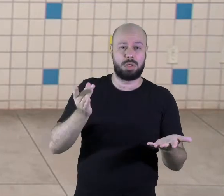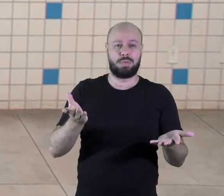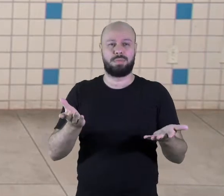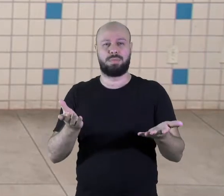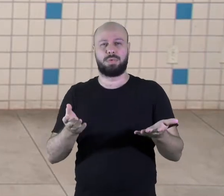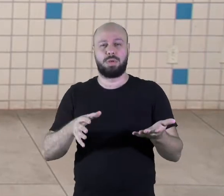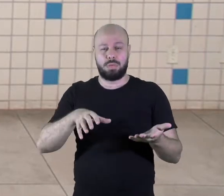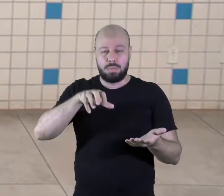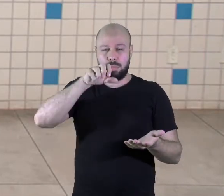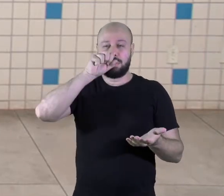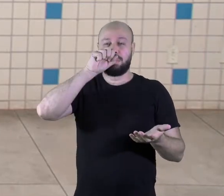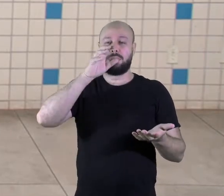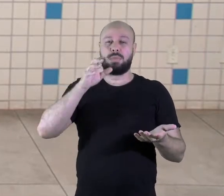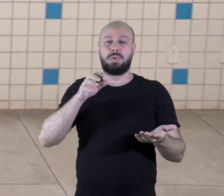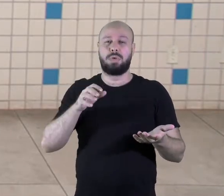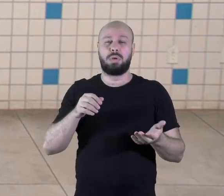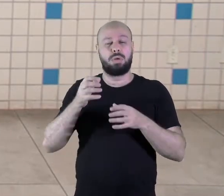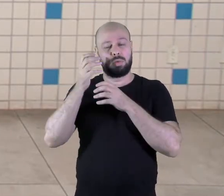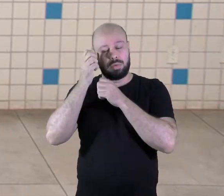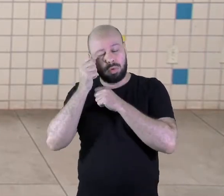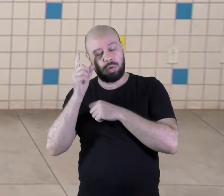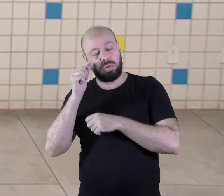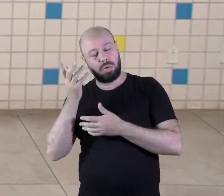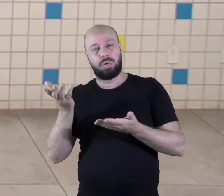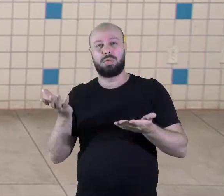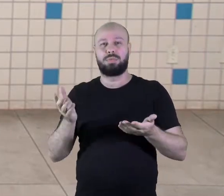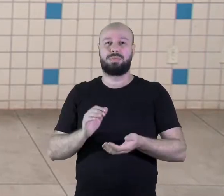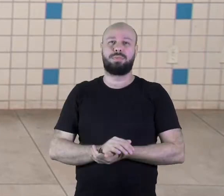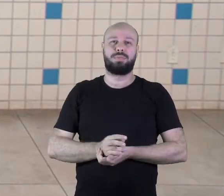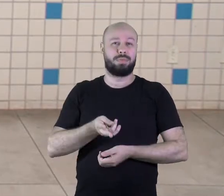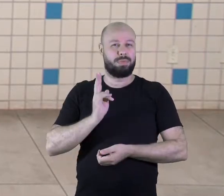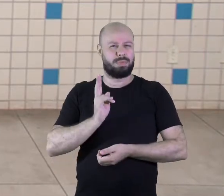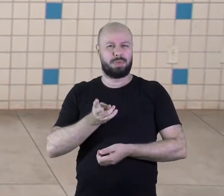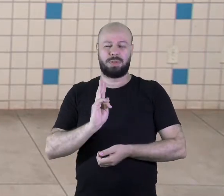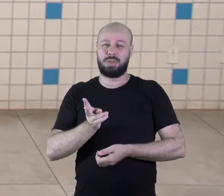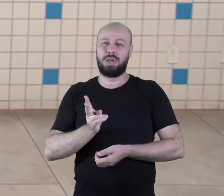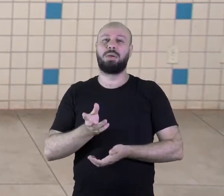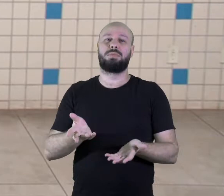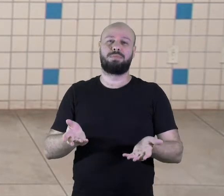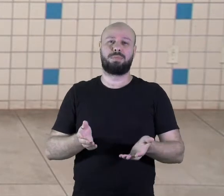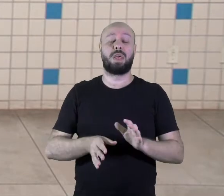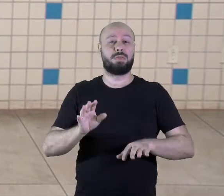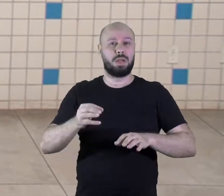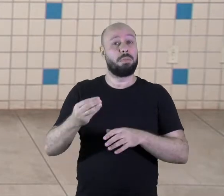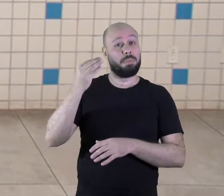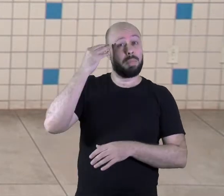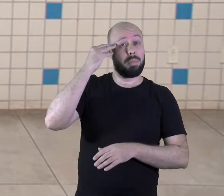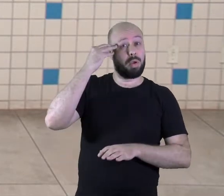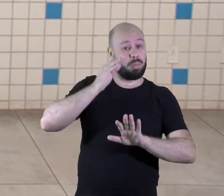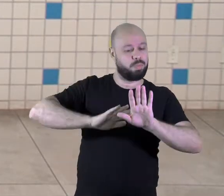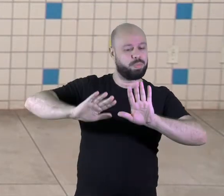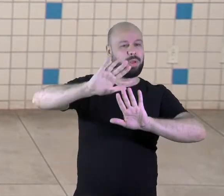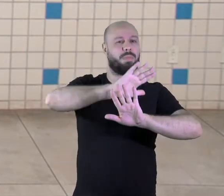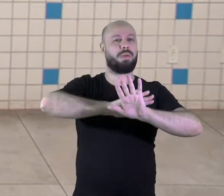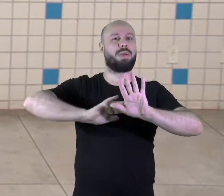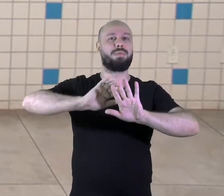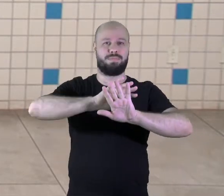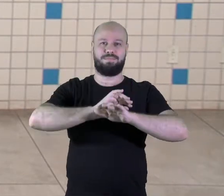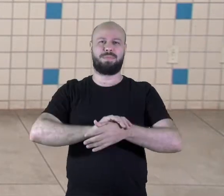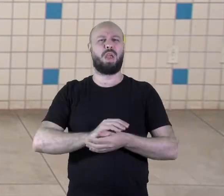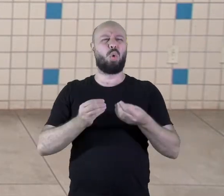de cheiro, de som, não é? E sempre é assim. E muitas vezes tem uma memória atrás disso. Como